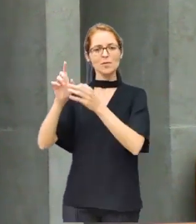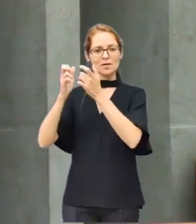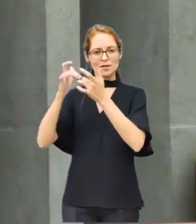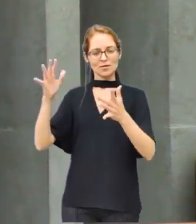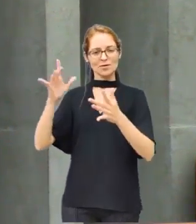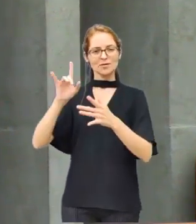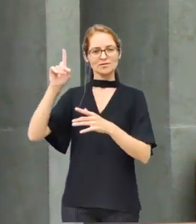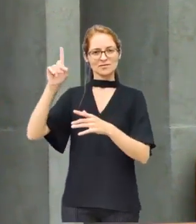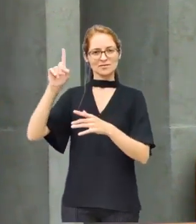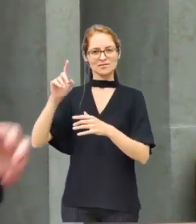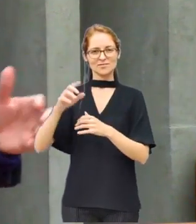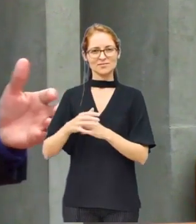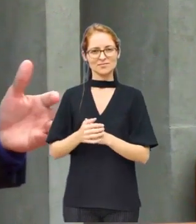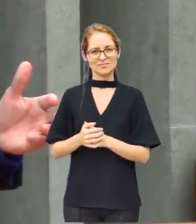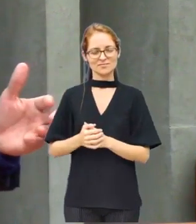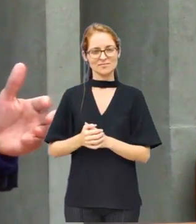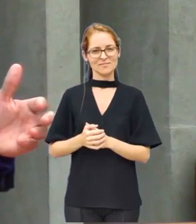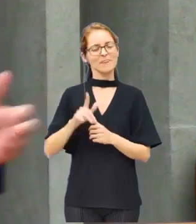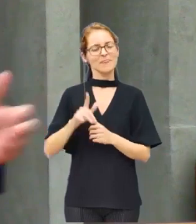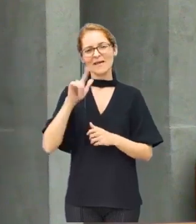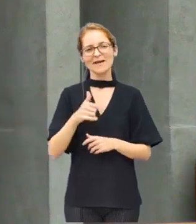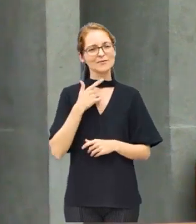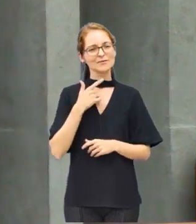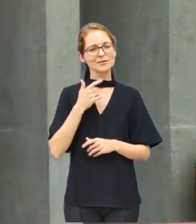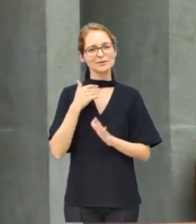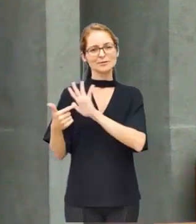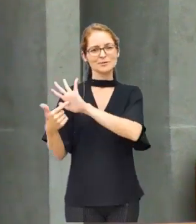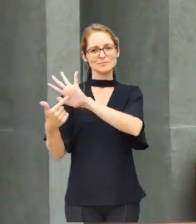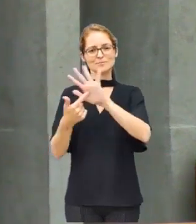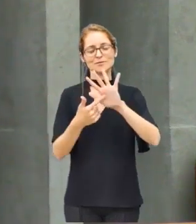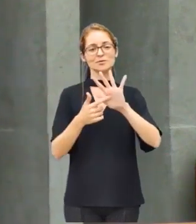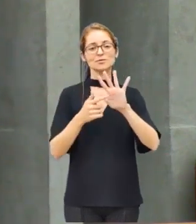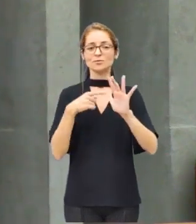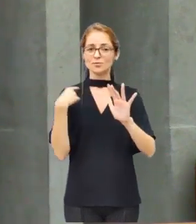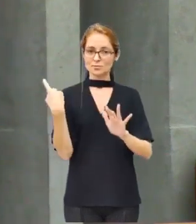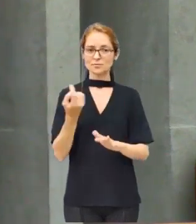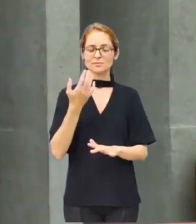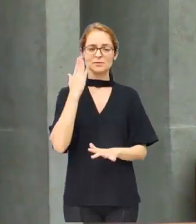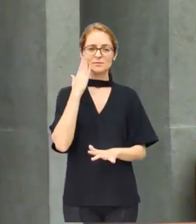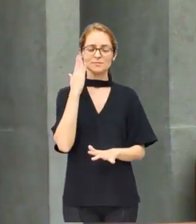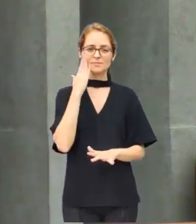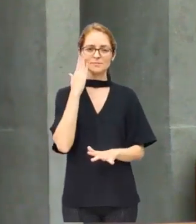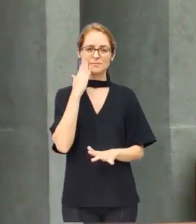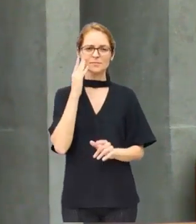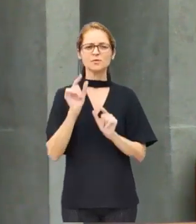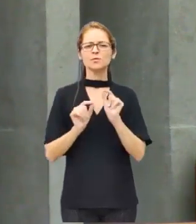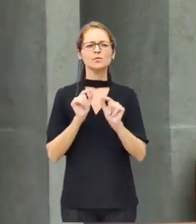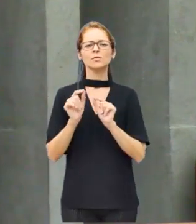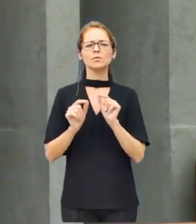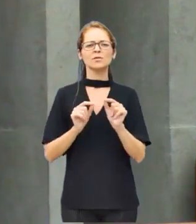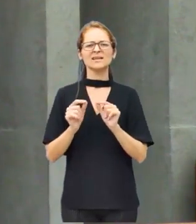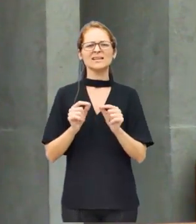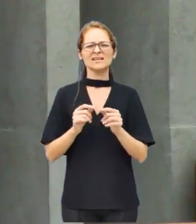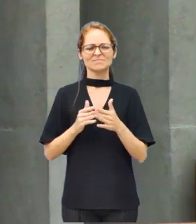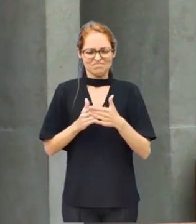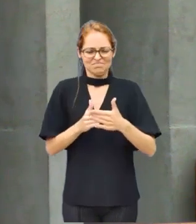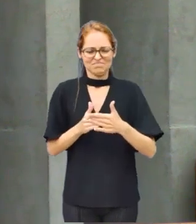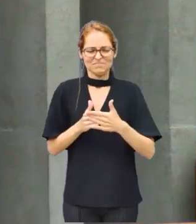Deus. Essa é a vontade revelada dEle, nós sabemos disso. Agora, o que, que está nos impedindo de